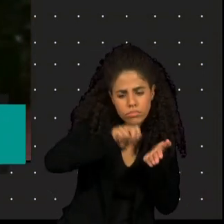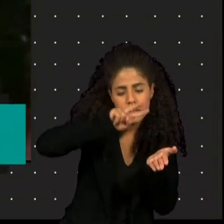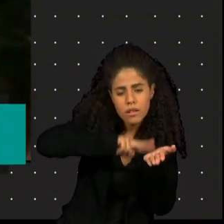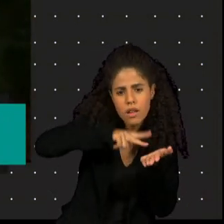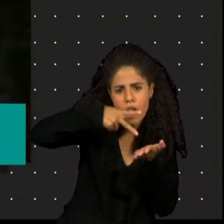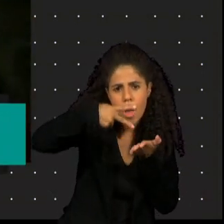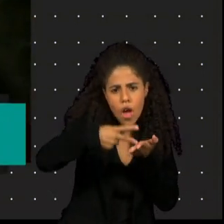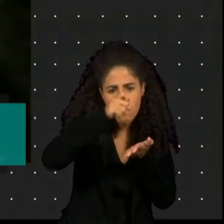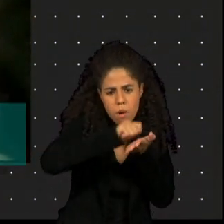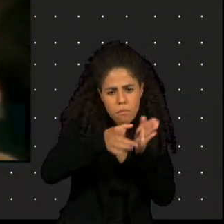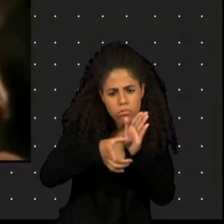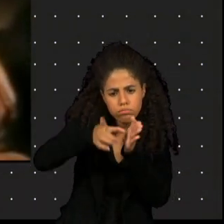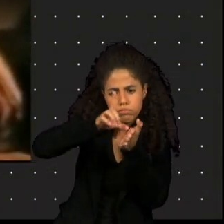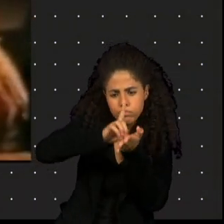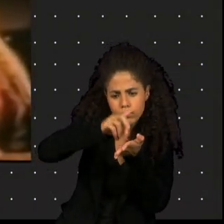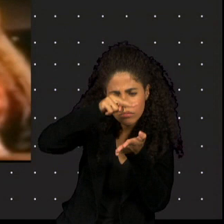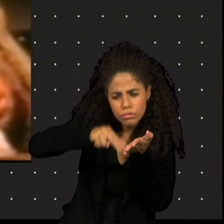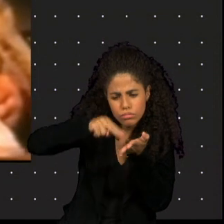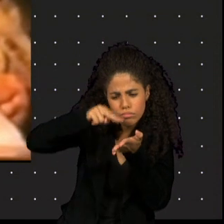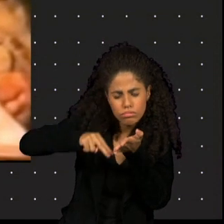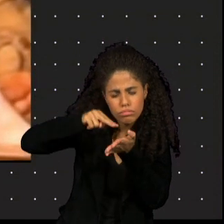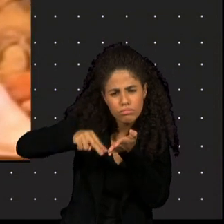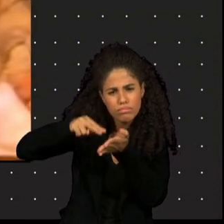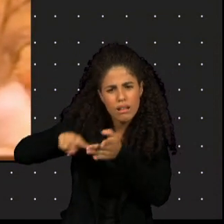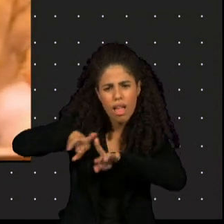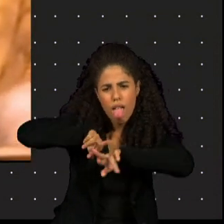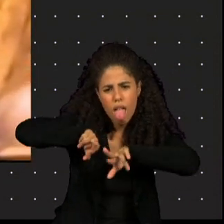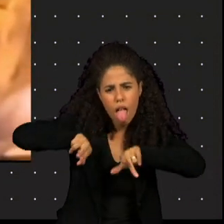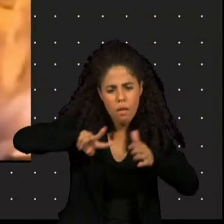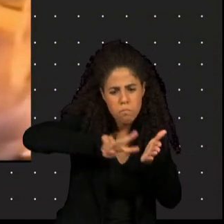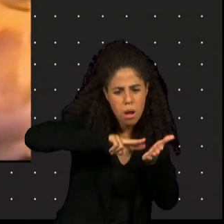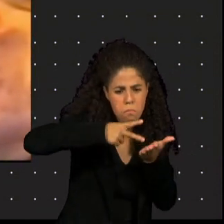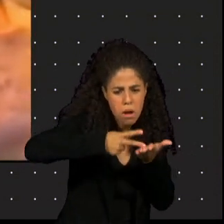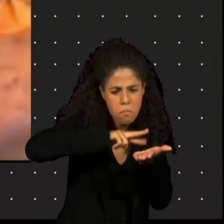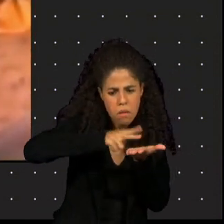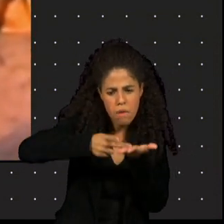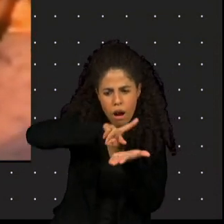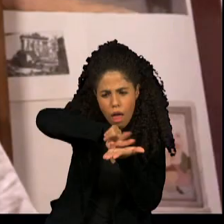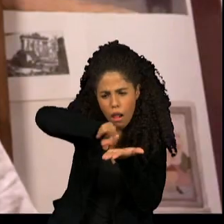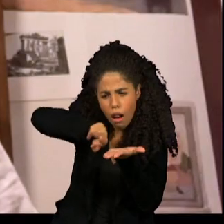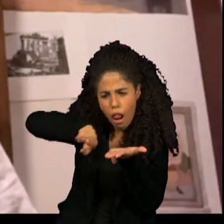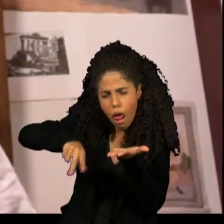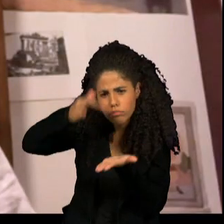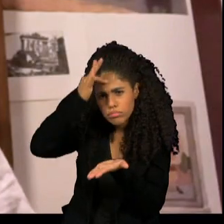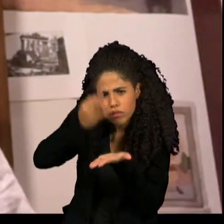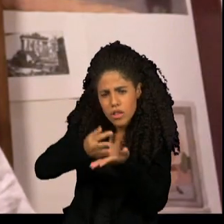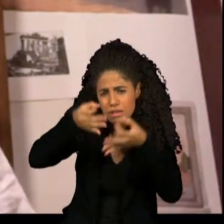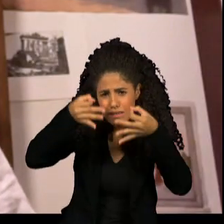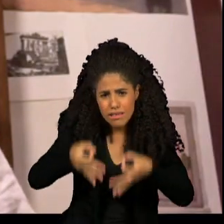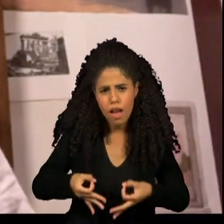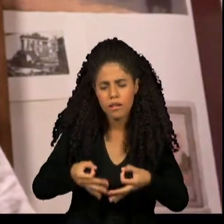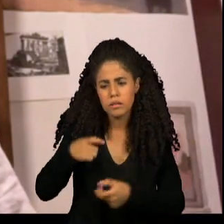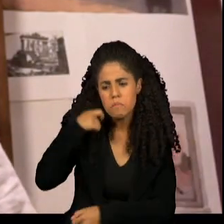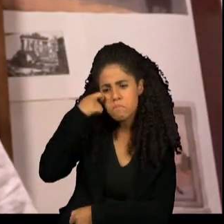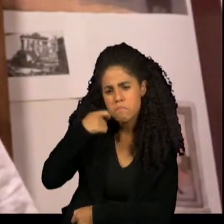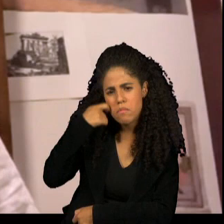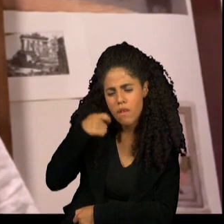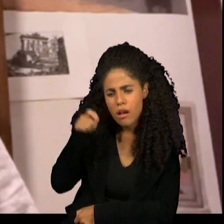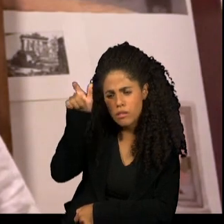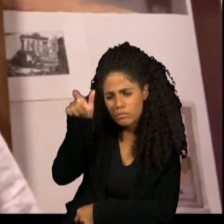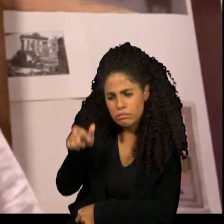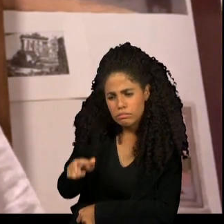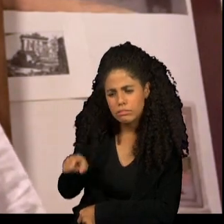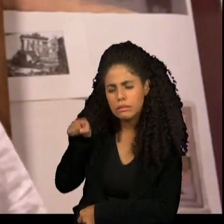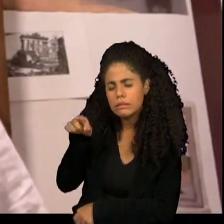Por que não dotar o mundo latino de uma tradução correta e fiel? Uma artista que se eleva sobre o